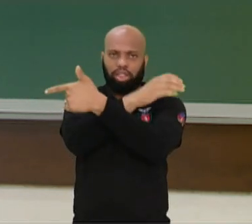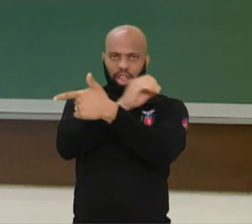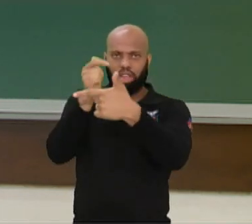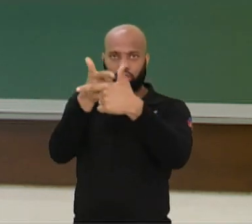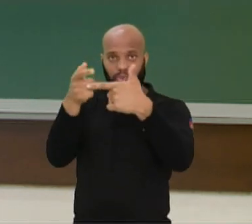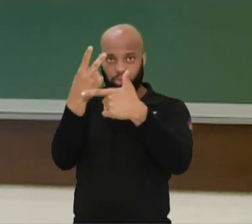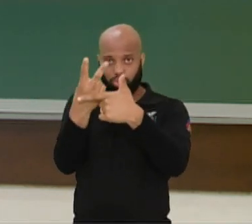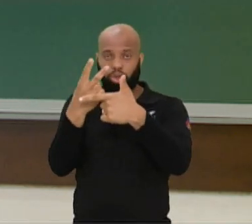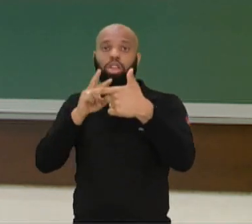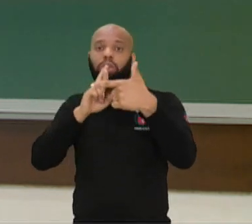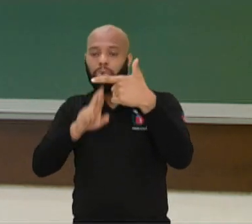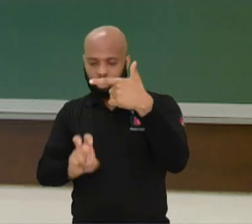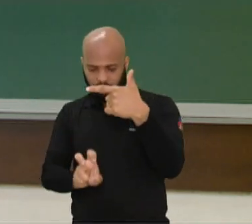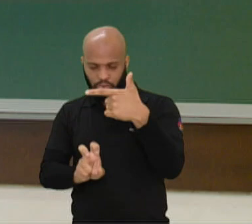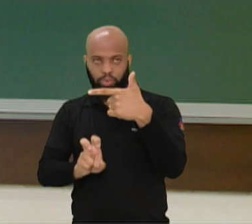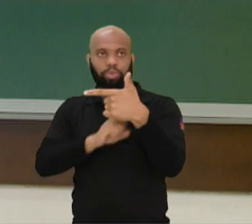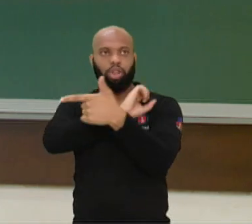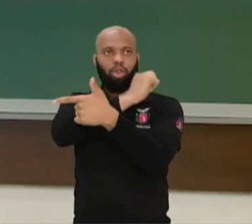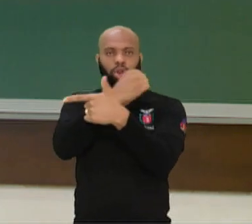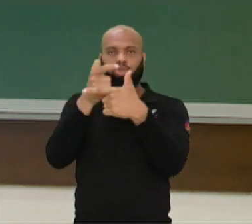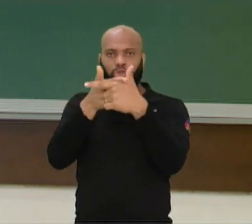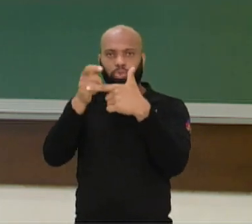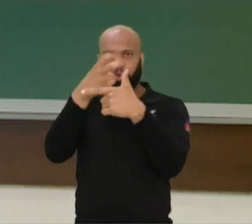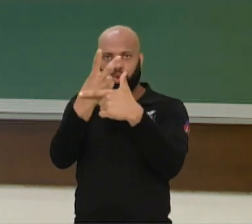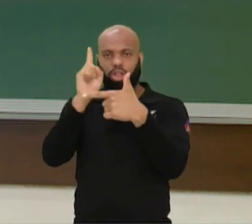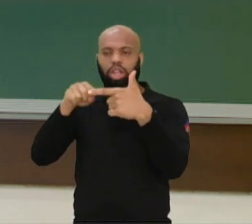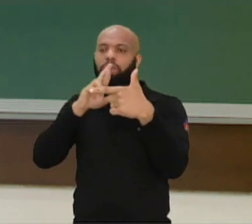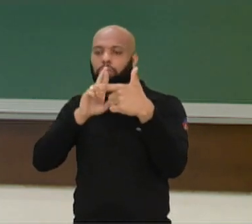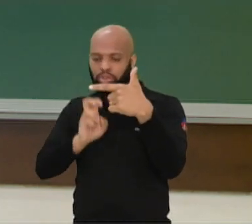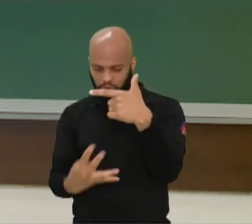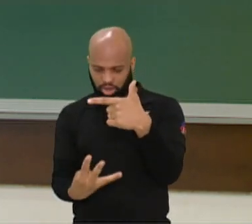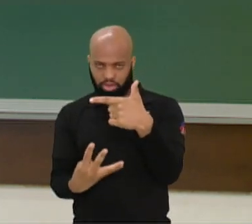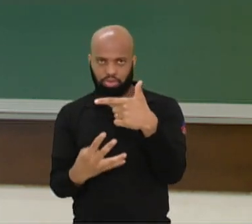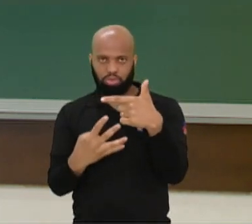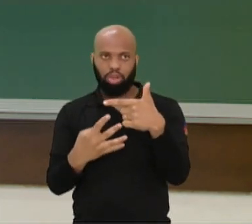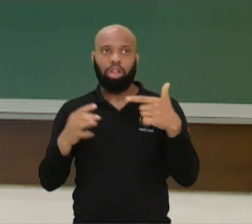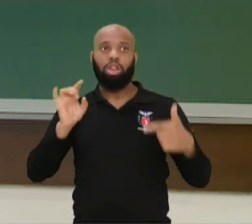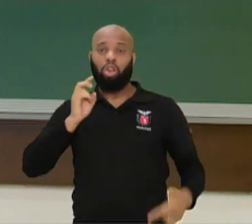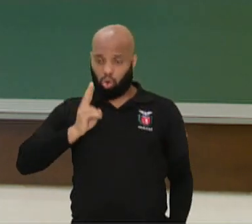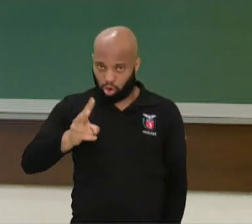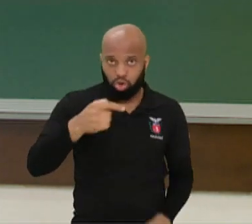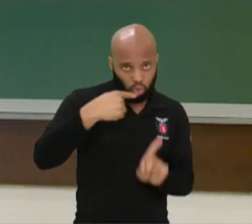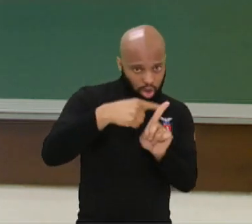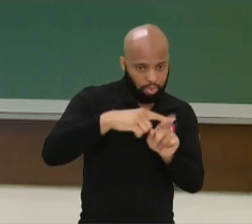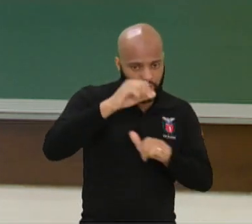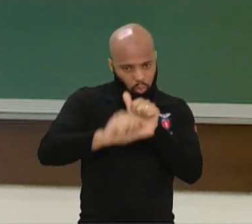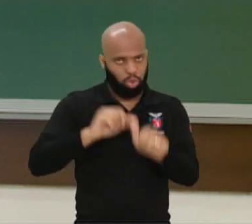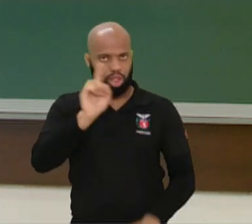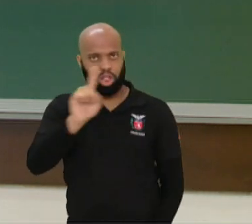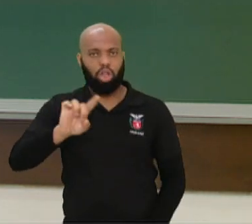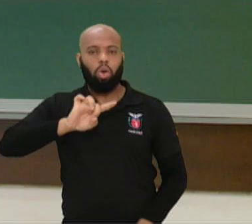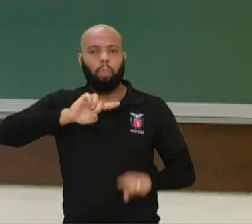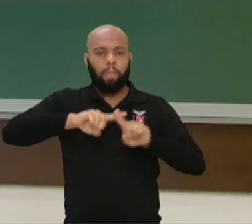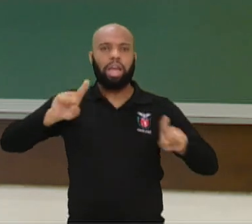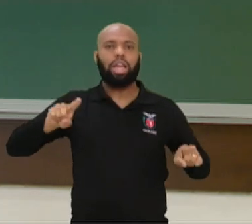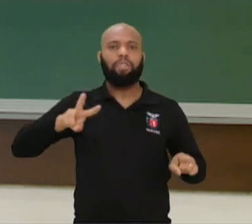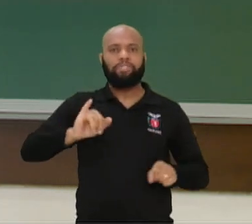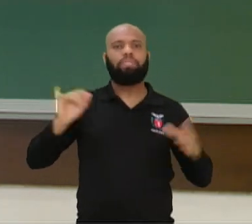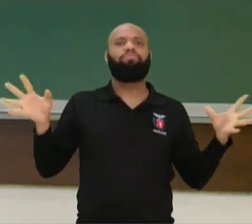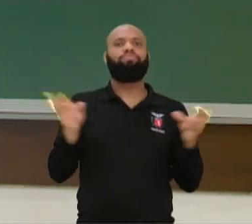a 5/4 de I, que continua positivo, não mexe no sinal. A única coisa que vai mudar são os valores, porque eles